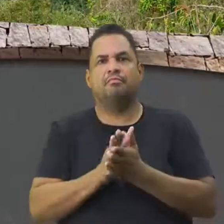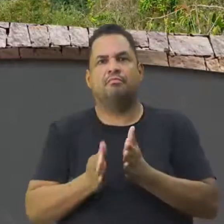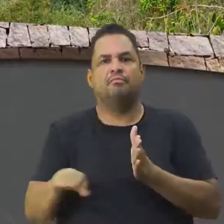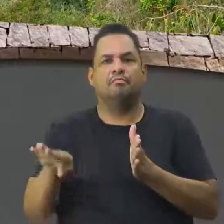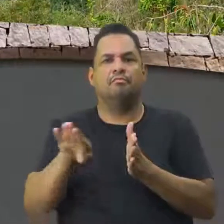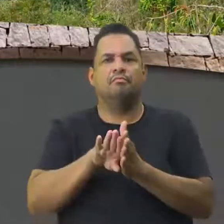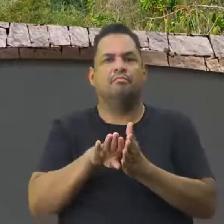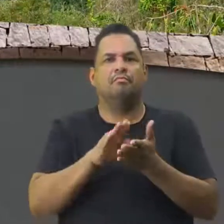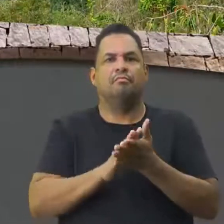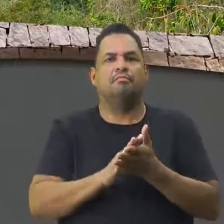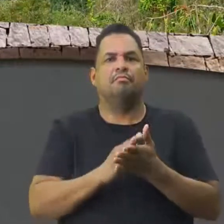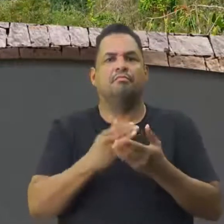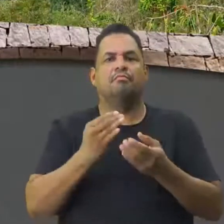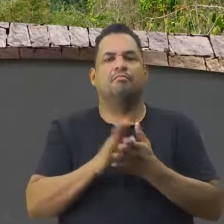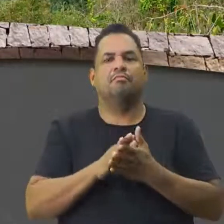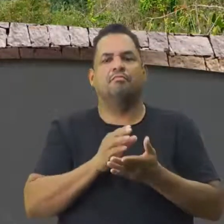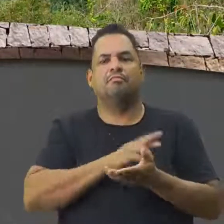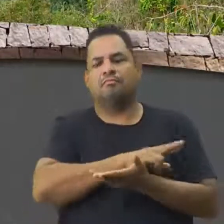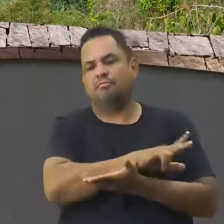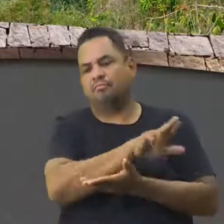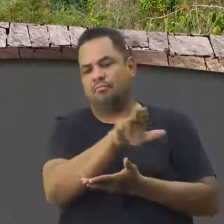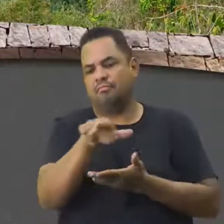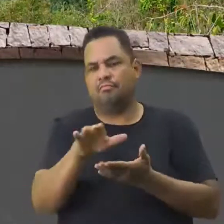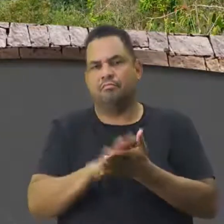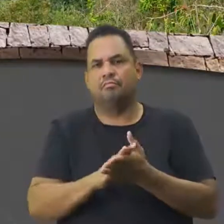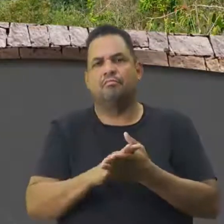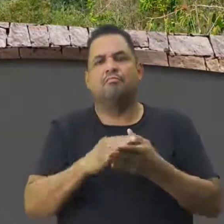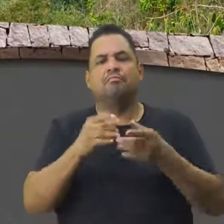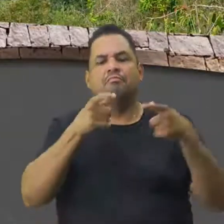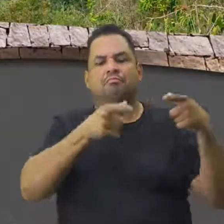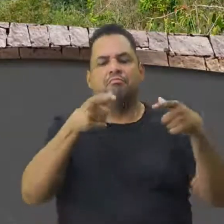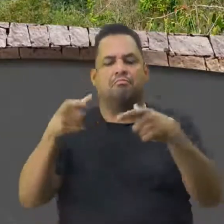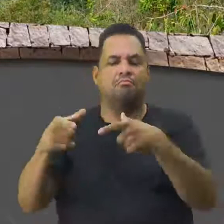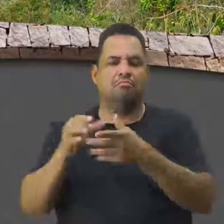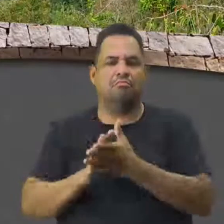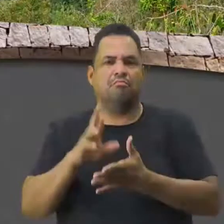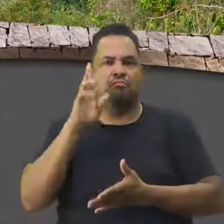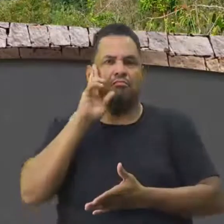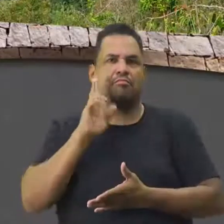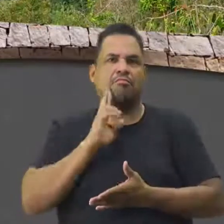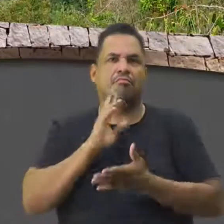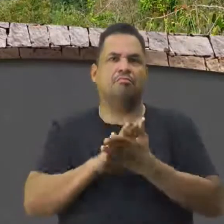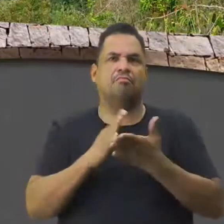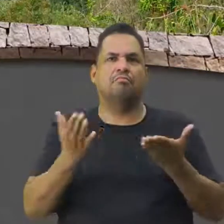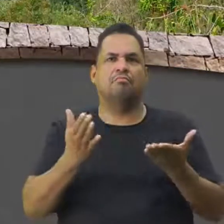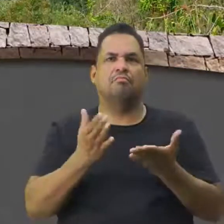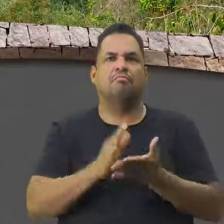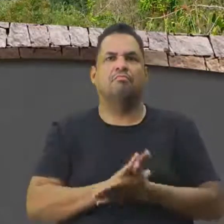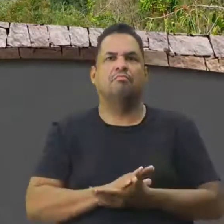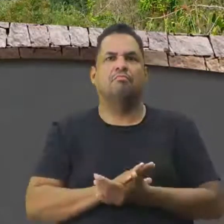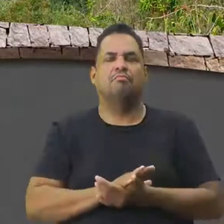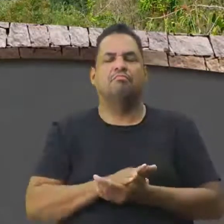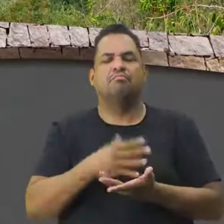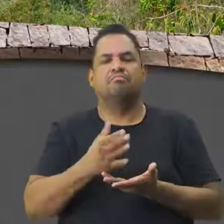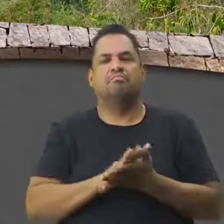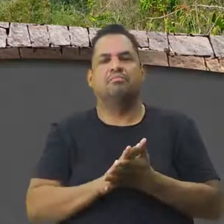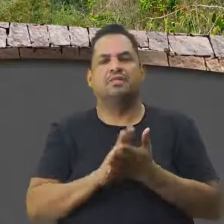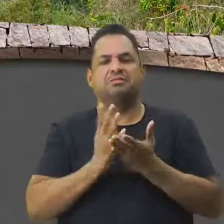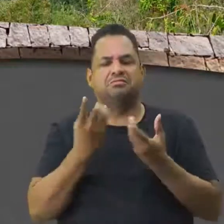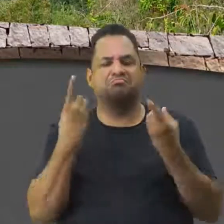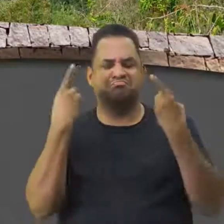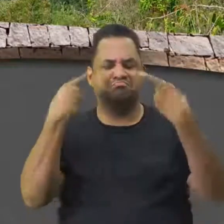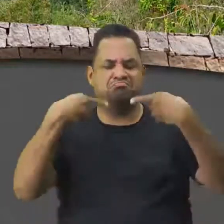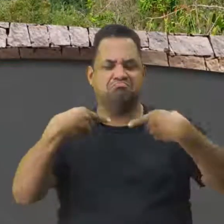nesses lugares de Rondônia que são muito, mas muito